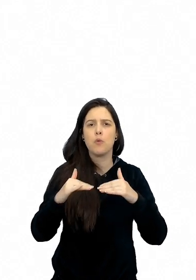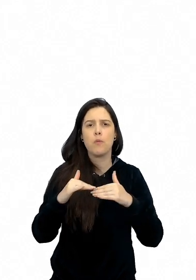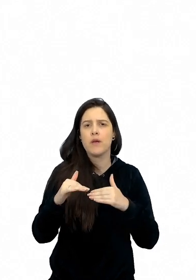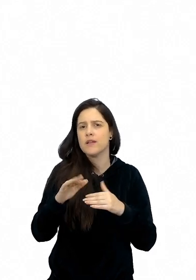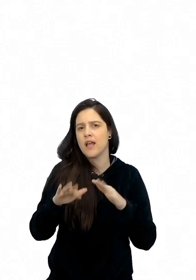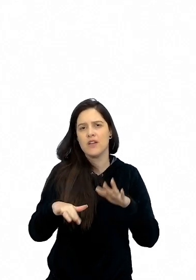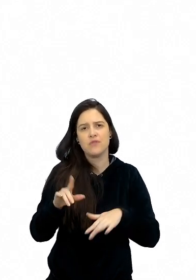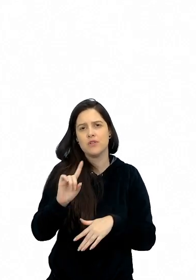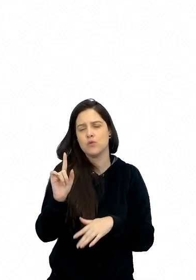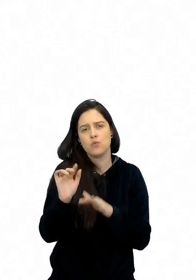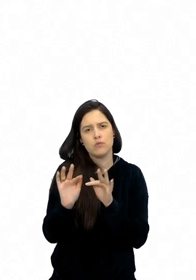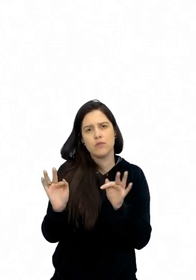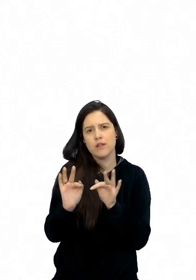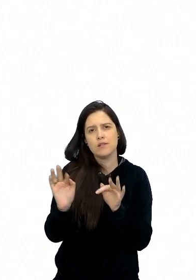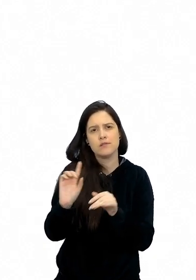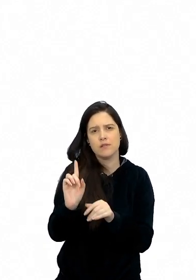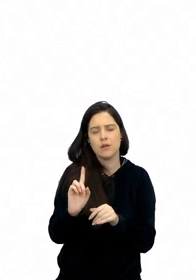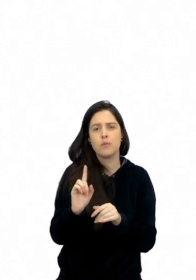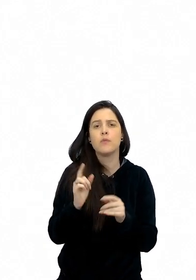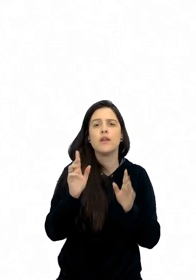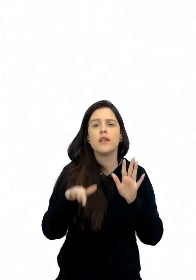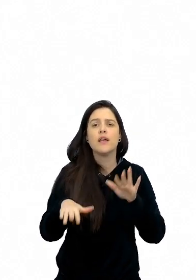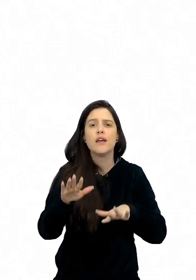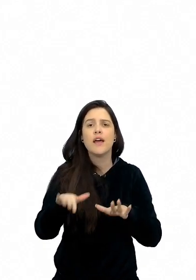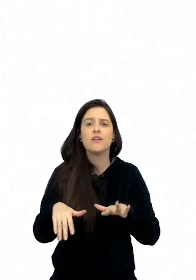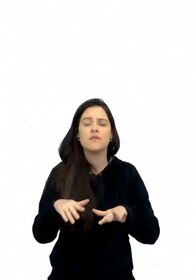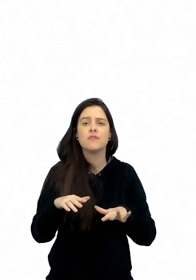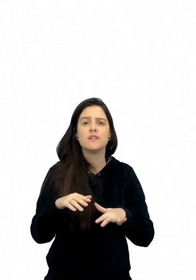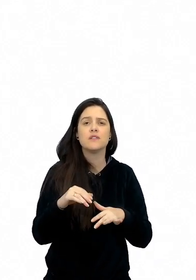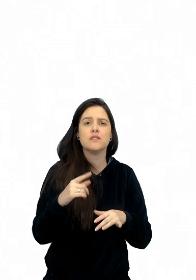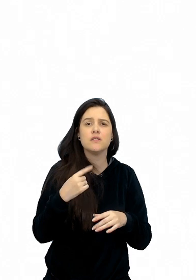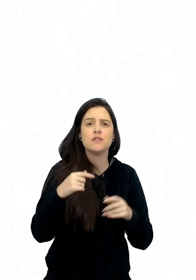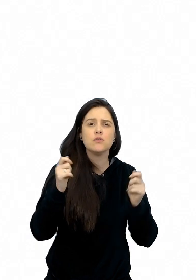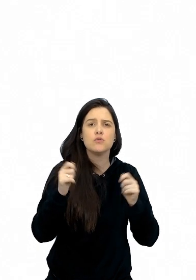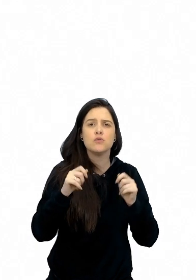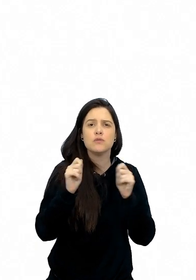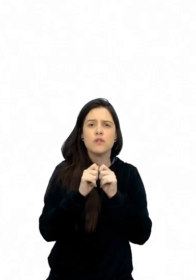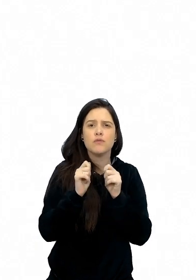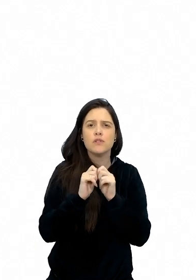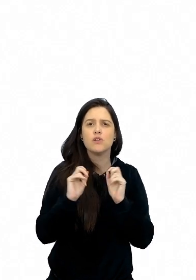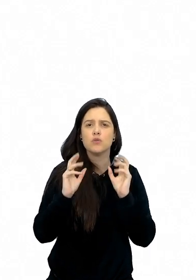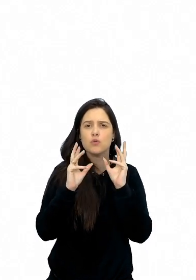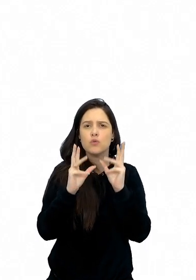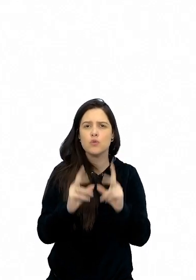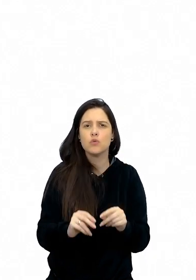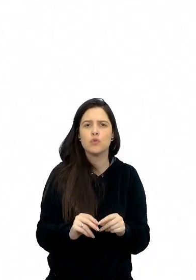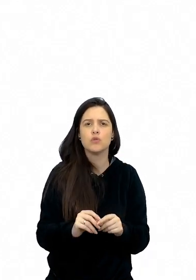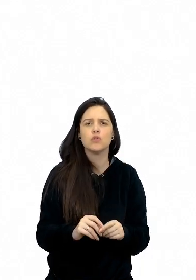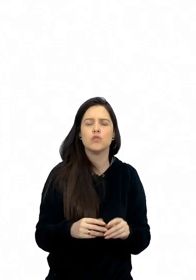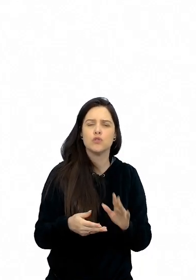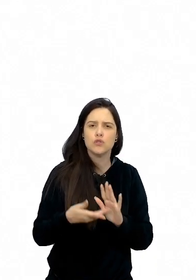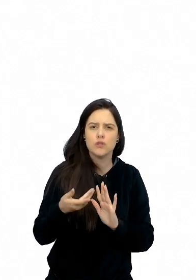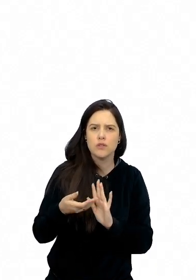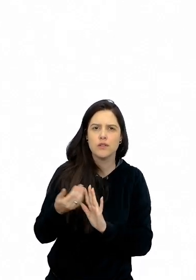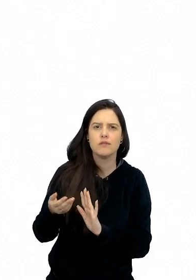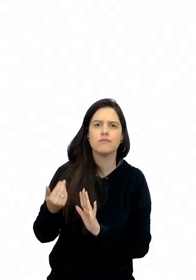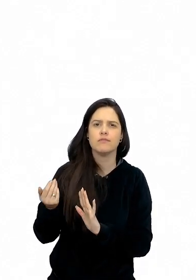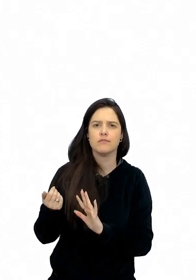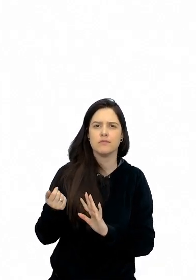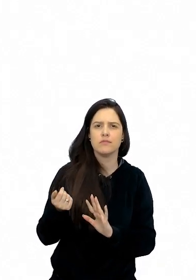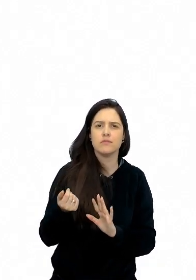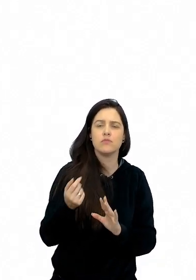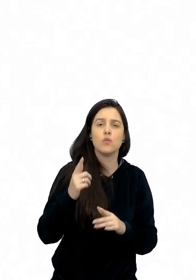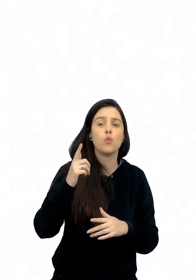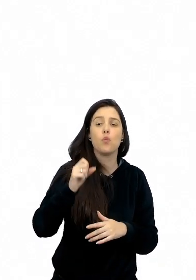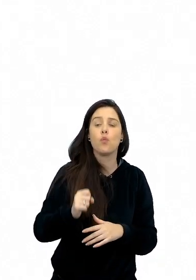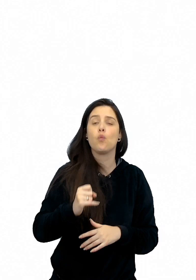é simples, quais os cuidados que devemos ter, quais atenções que devemos dar, né, e